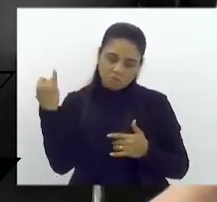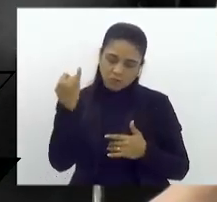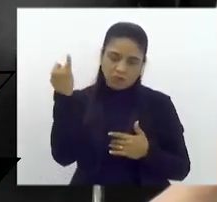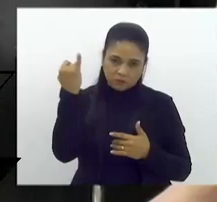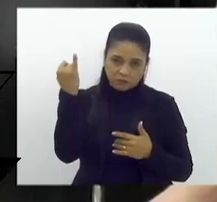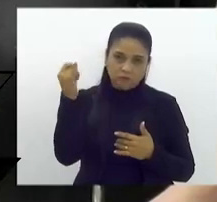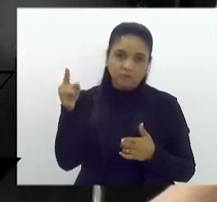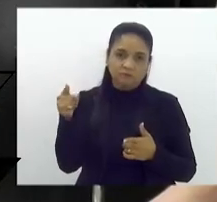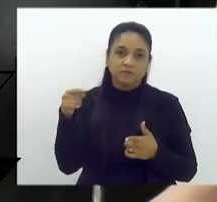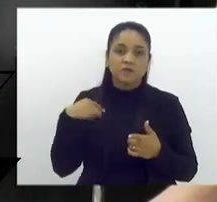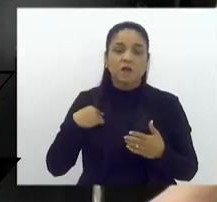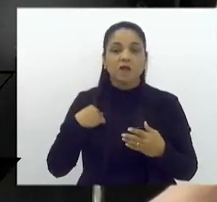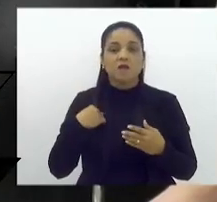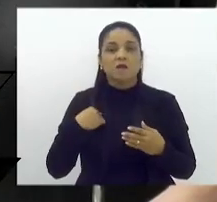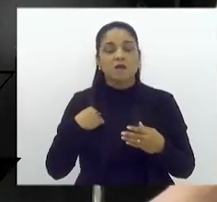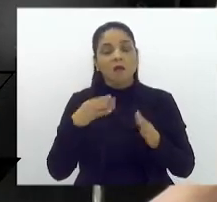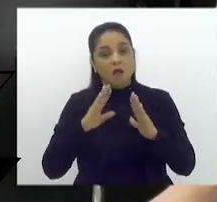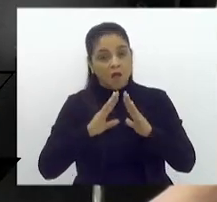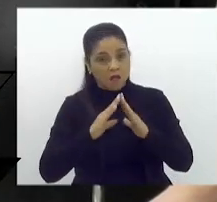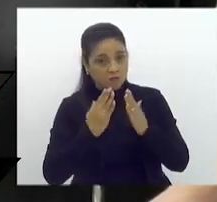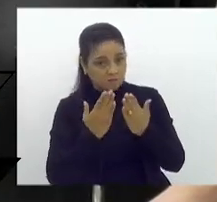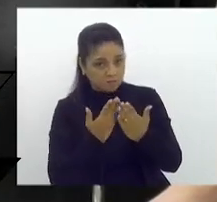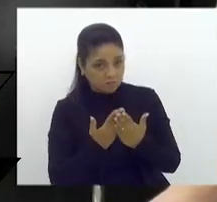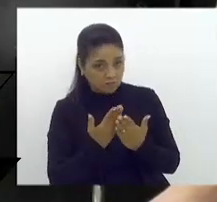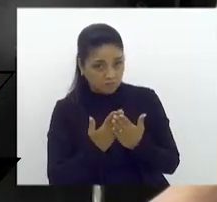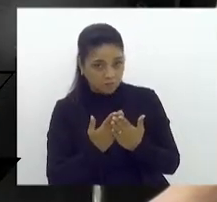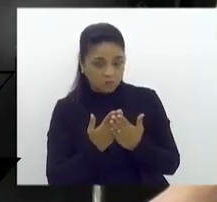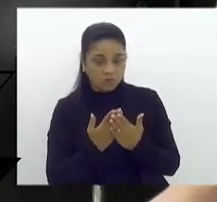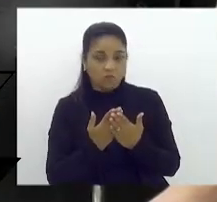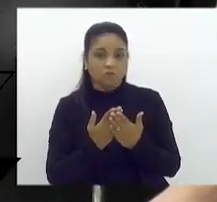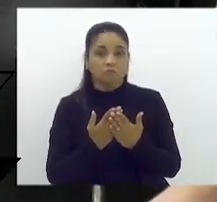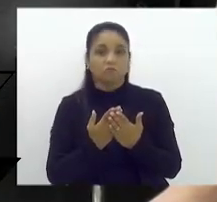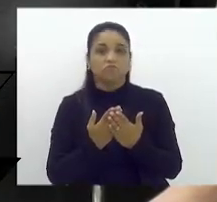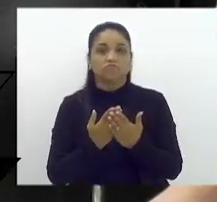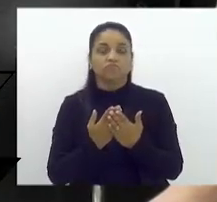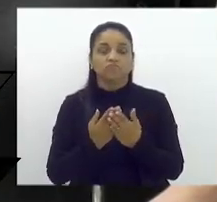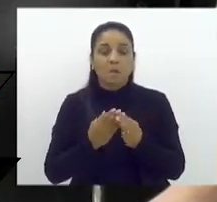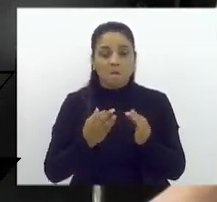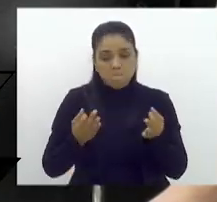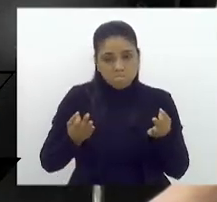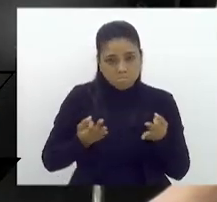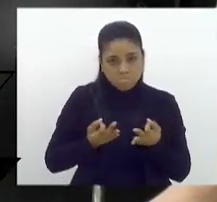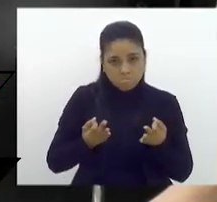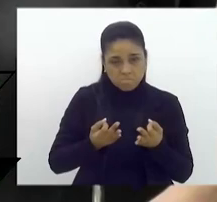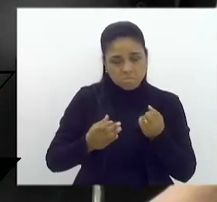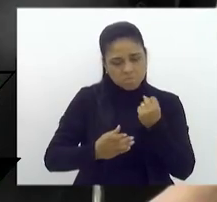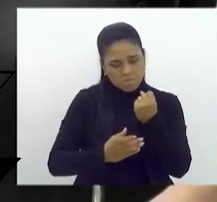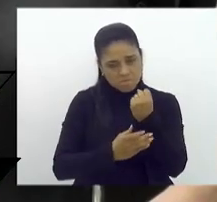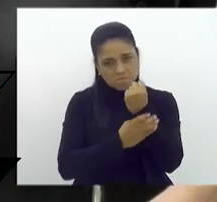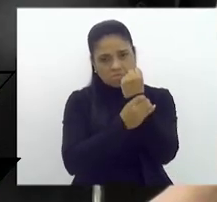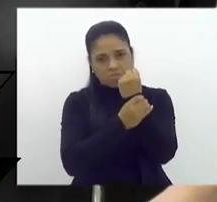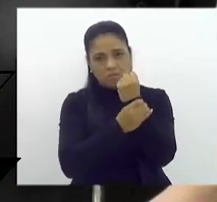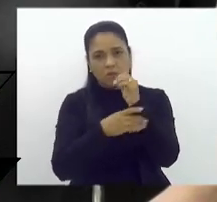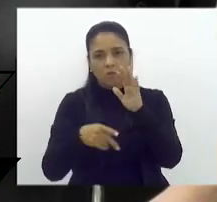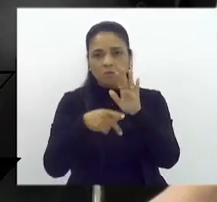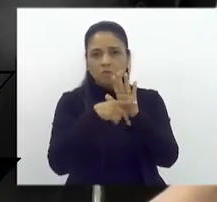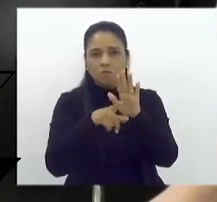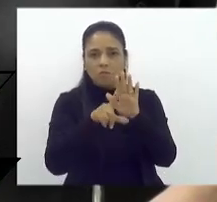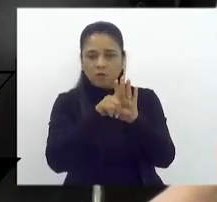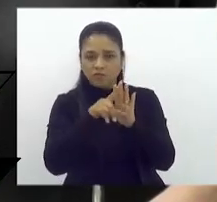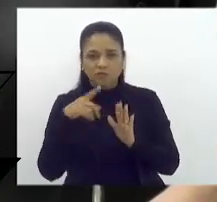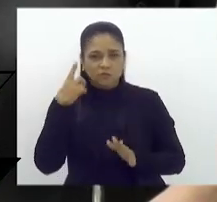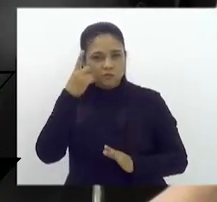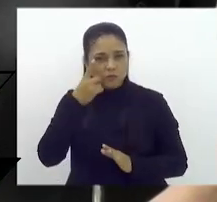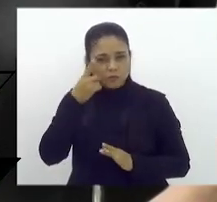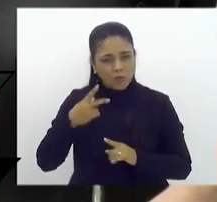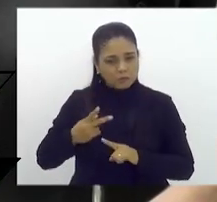reiterar as nossas escolas. Não obstante a gente possa buscar aperfeiçoar sua segurança, como o projeto do deputado busca,